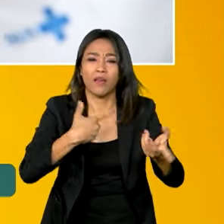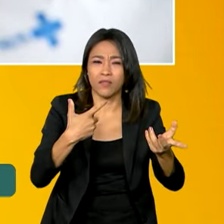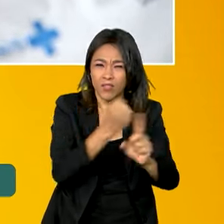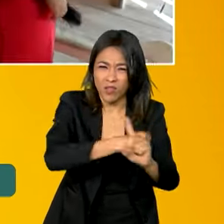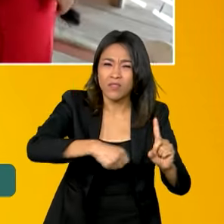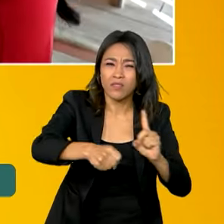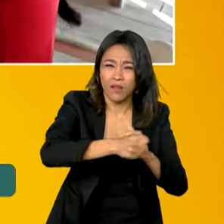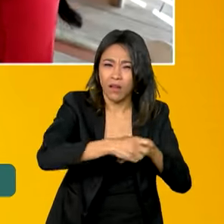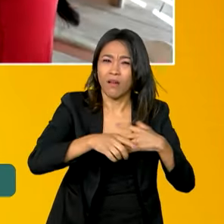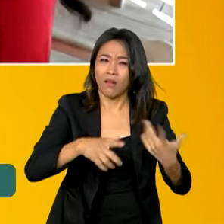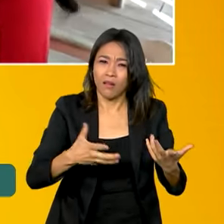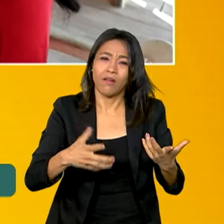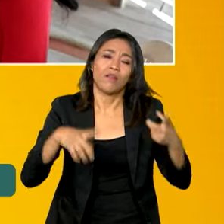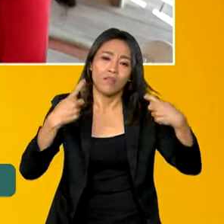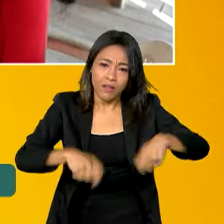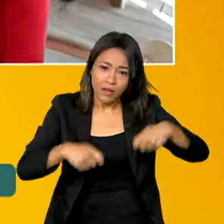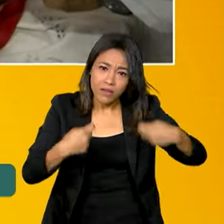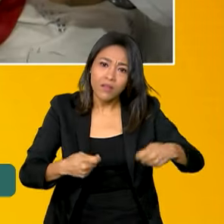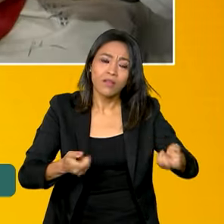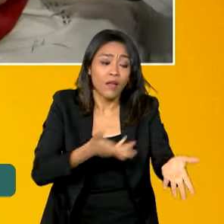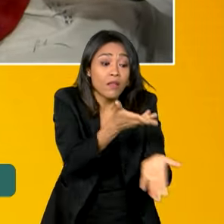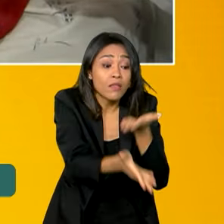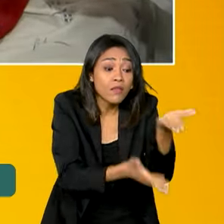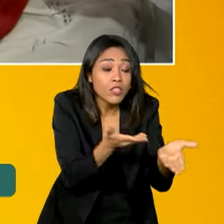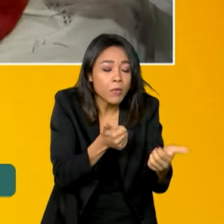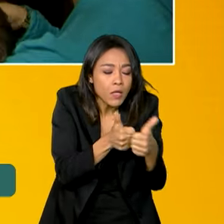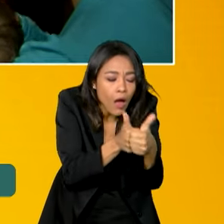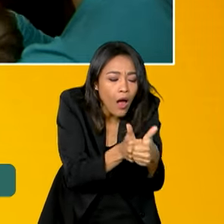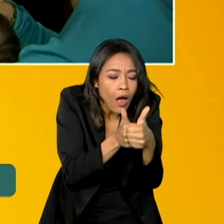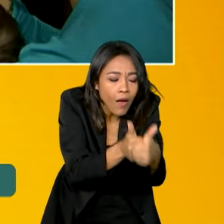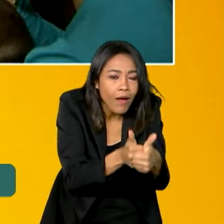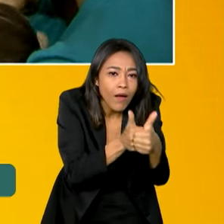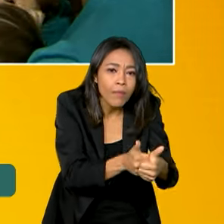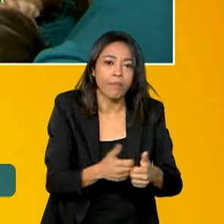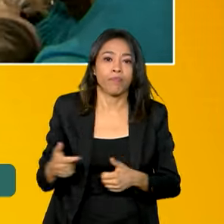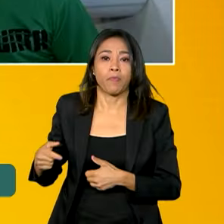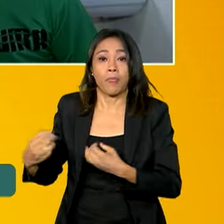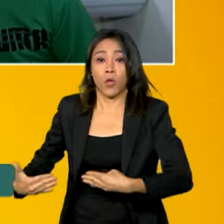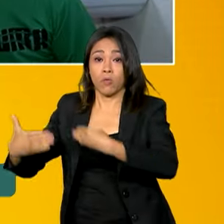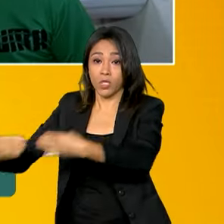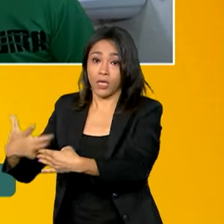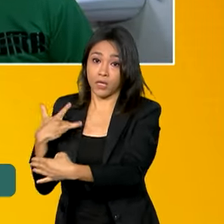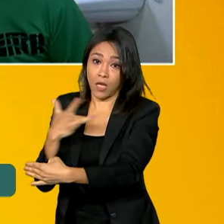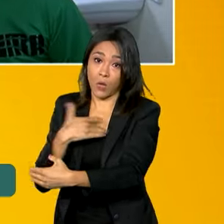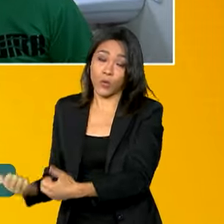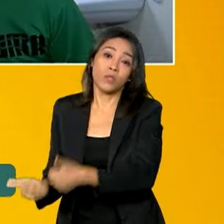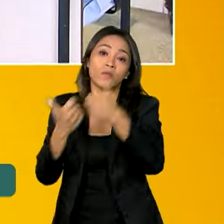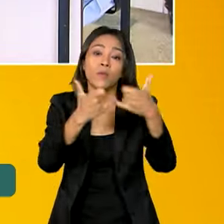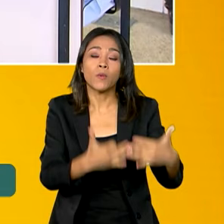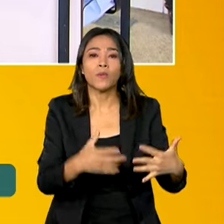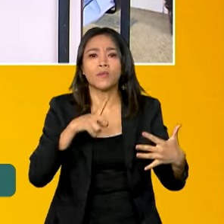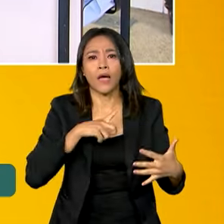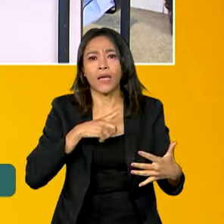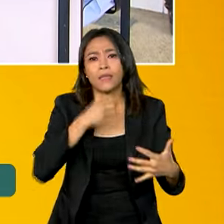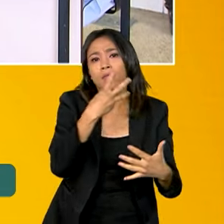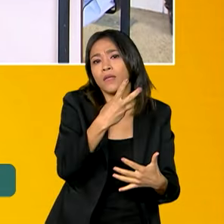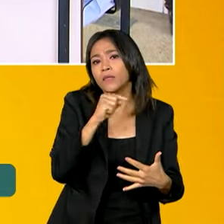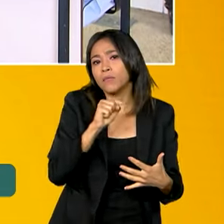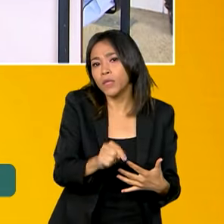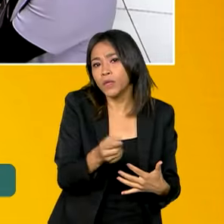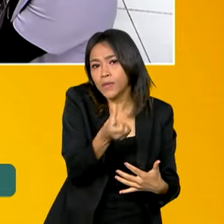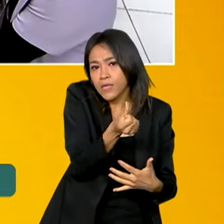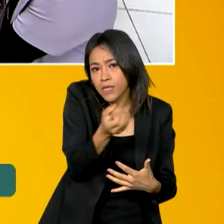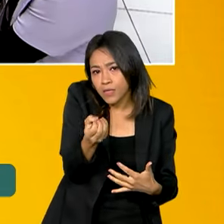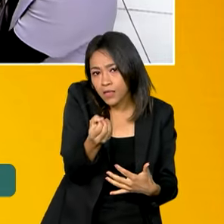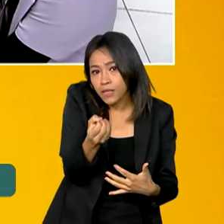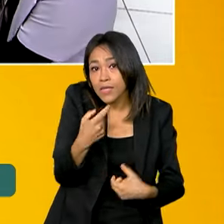Então, são regiões que precisam desse atendimento mais de perto. Segundo o Ministério da Saúde, hoje o programa está presente em cerca de 3.600